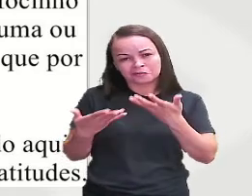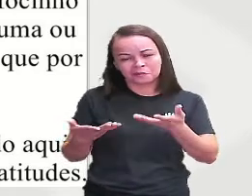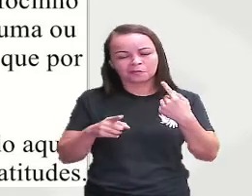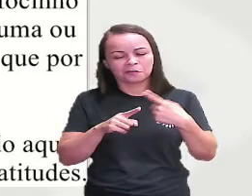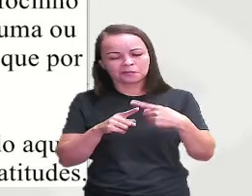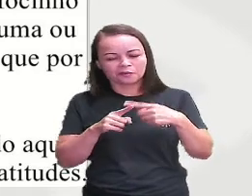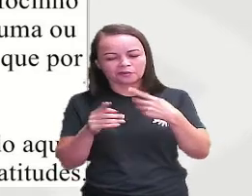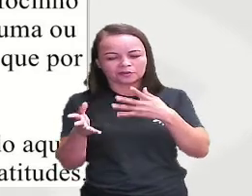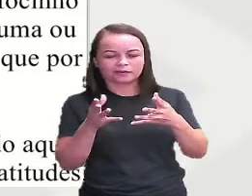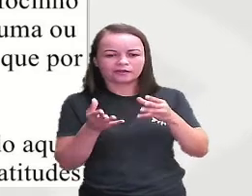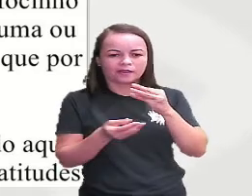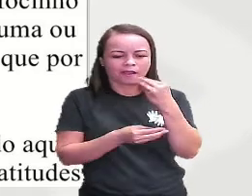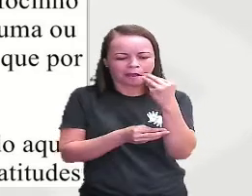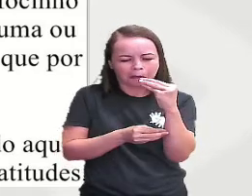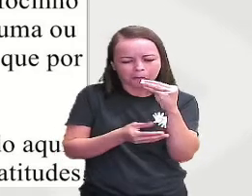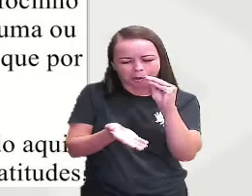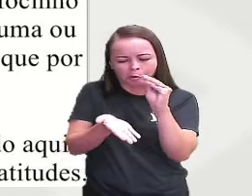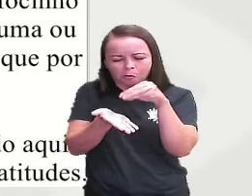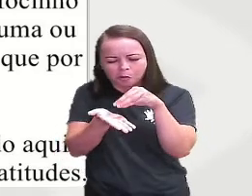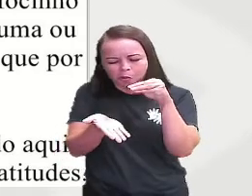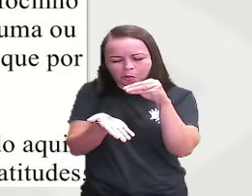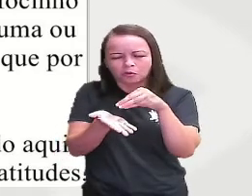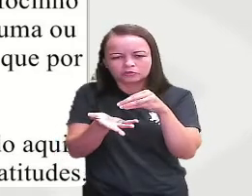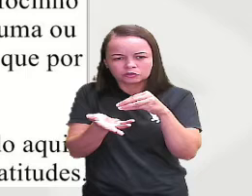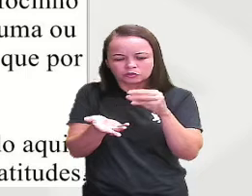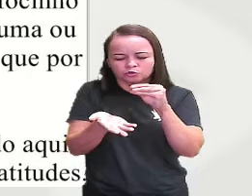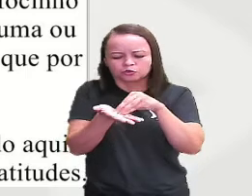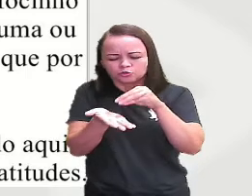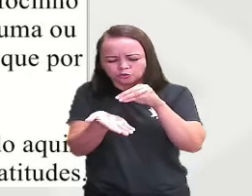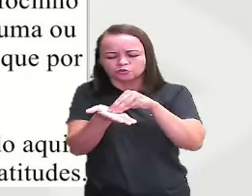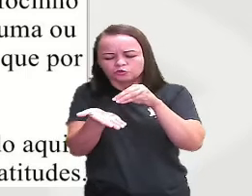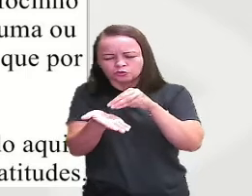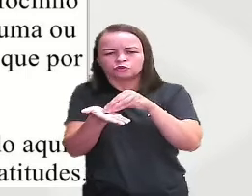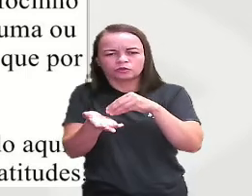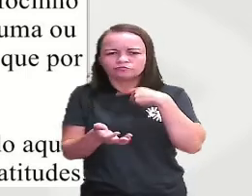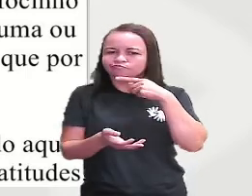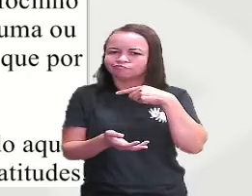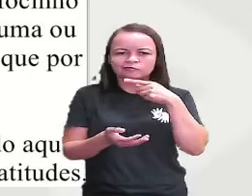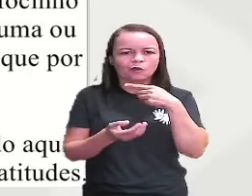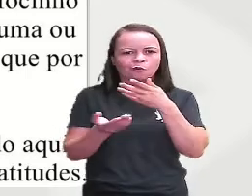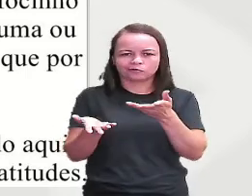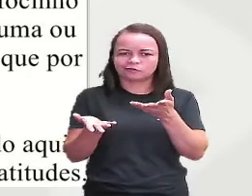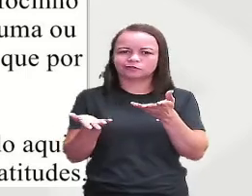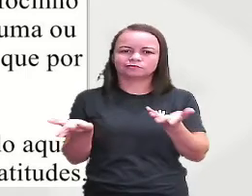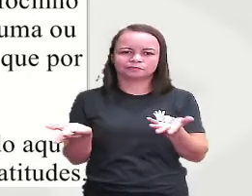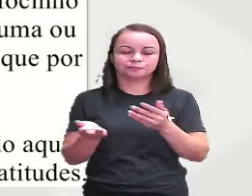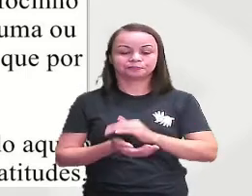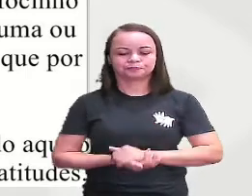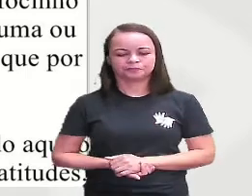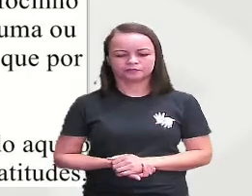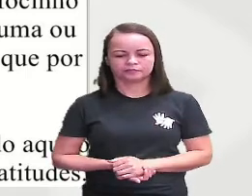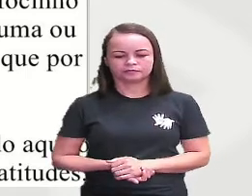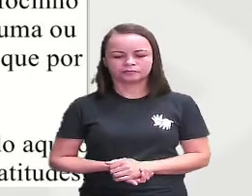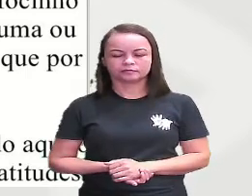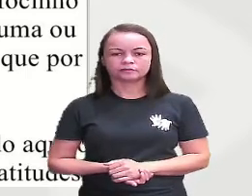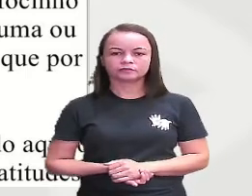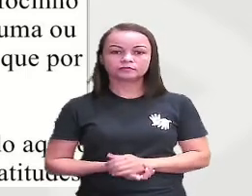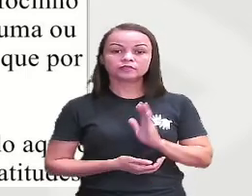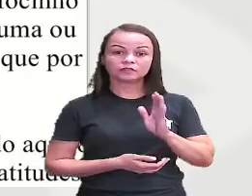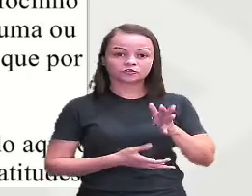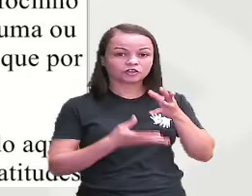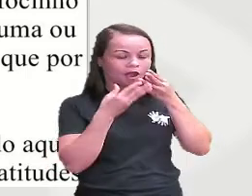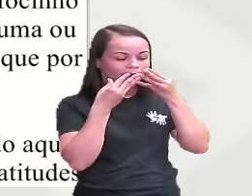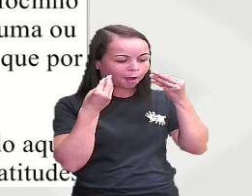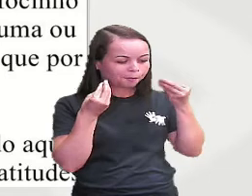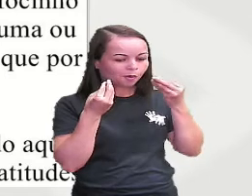estava conseguindo com seu bico longo tomar a sopa num prato raso. Já a